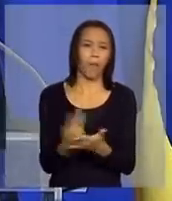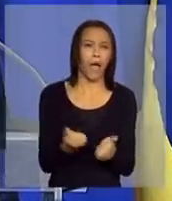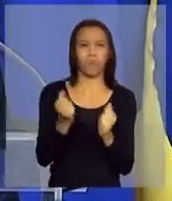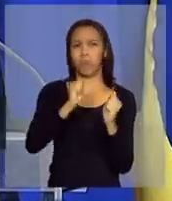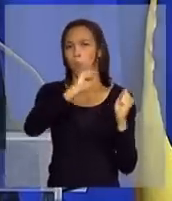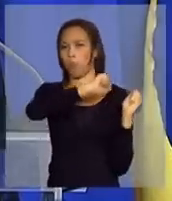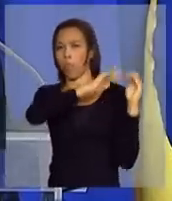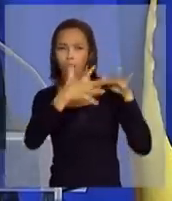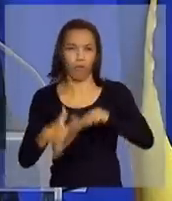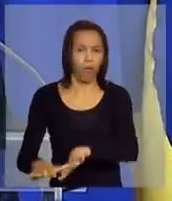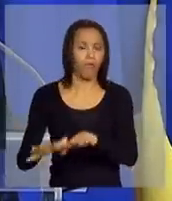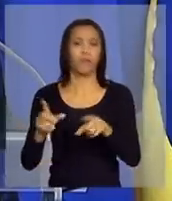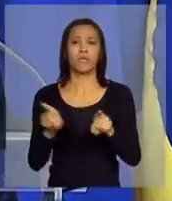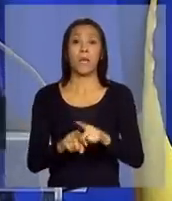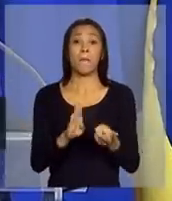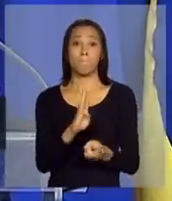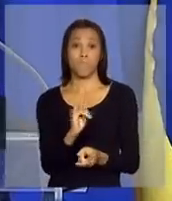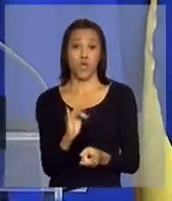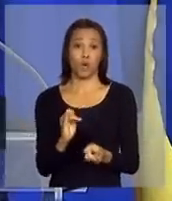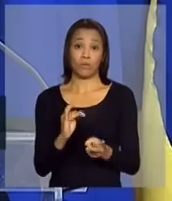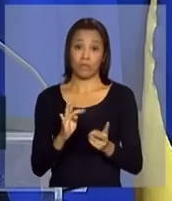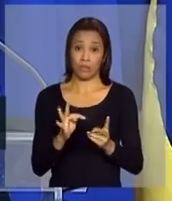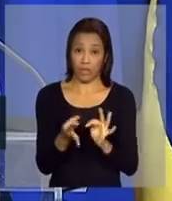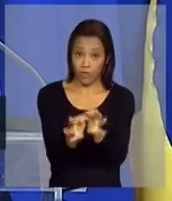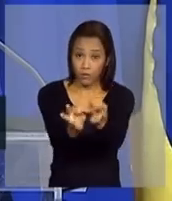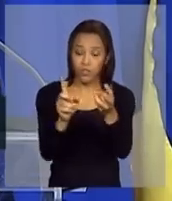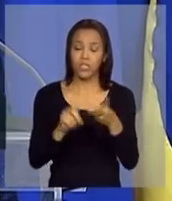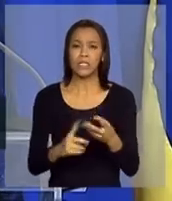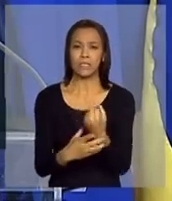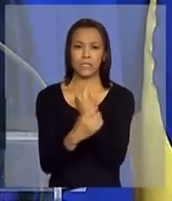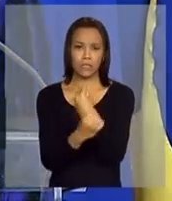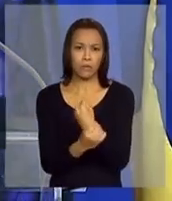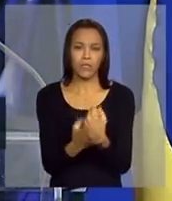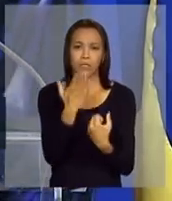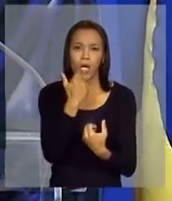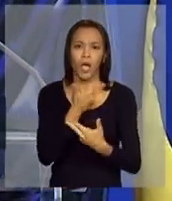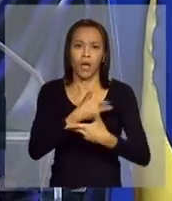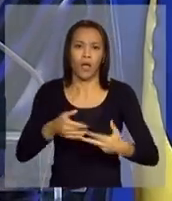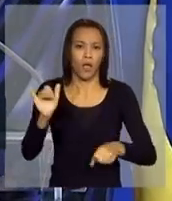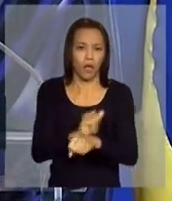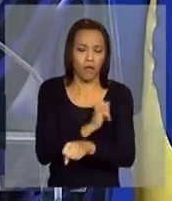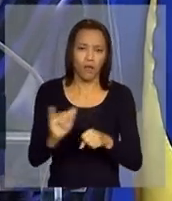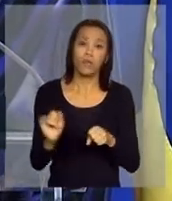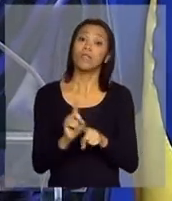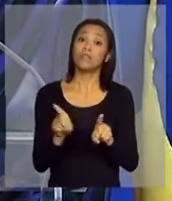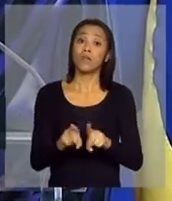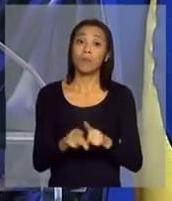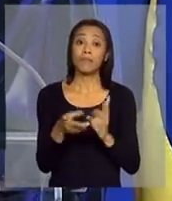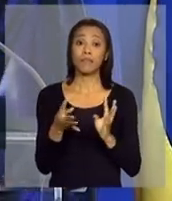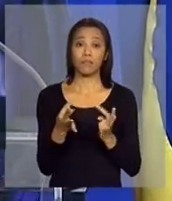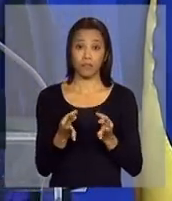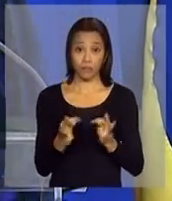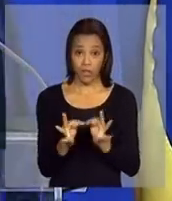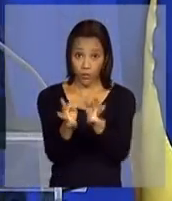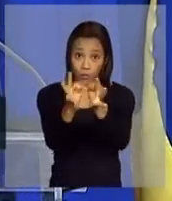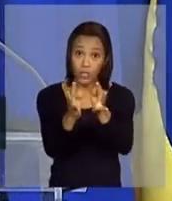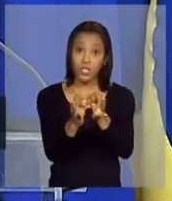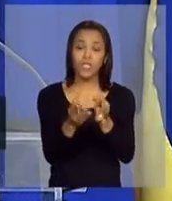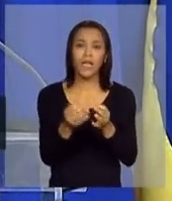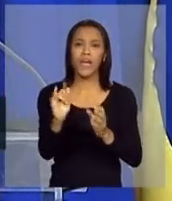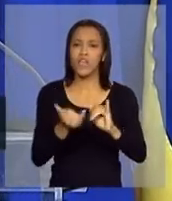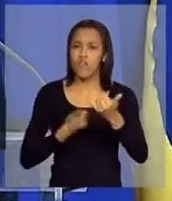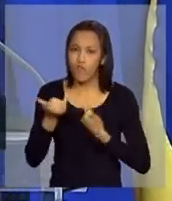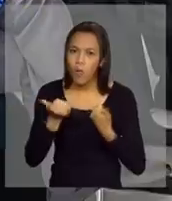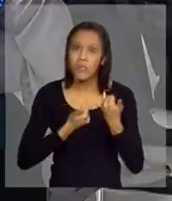mudanças climáticas, biotecnologia, segurança alimentar e tecnologia da informação e